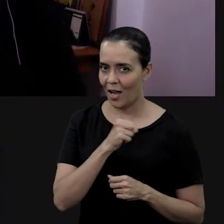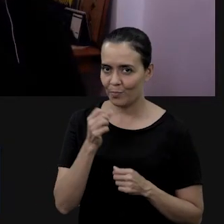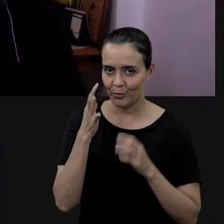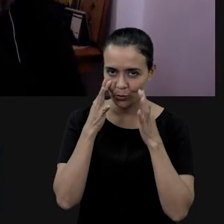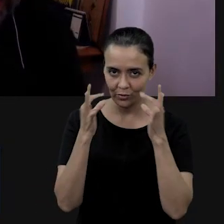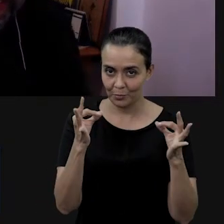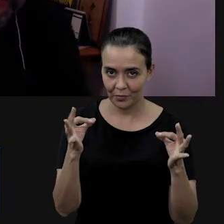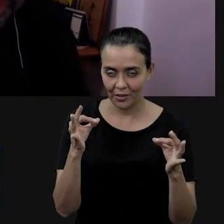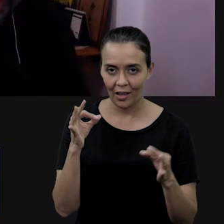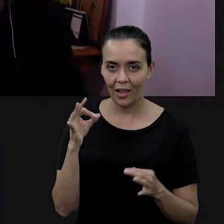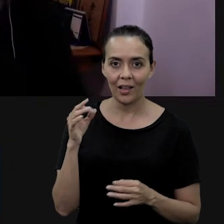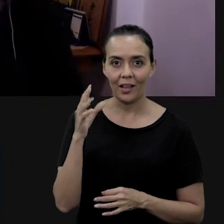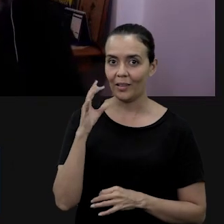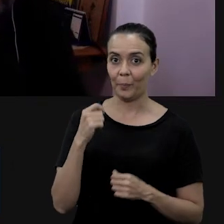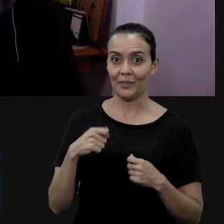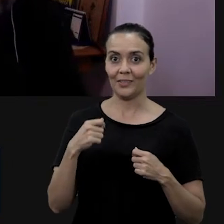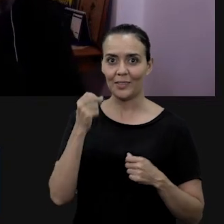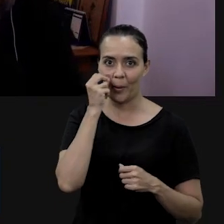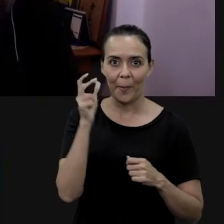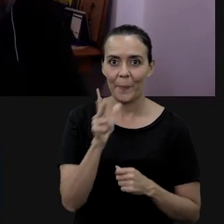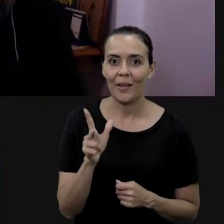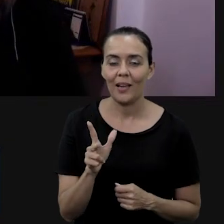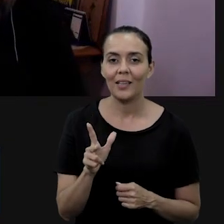é ligeiro, como dizem, né?